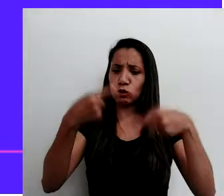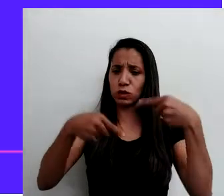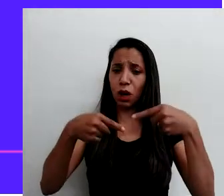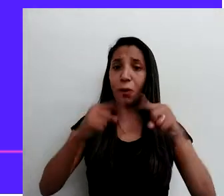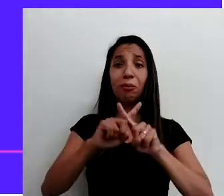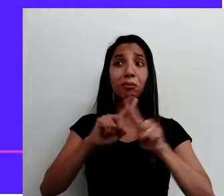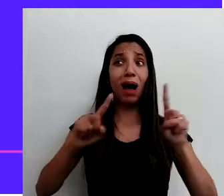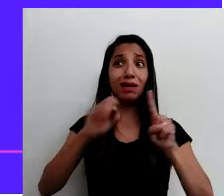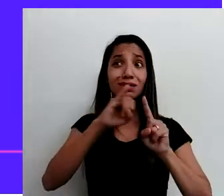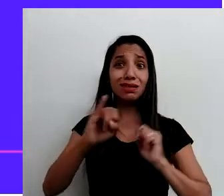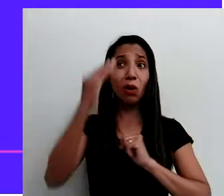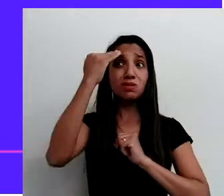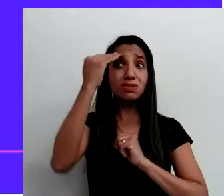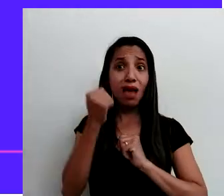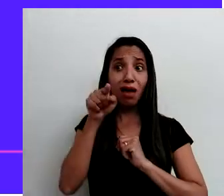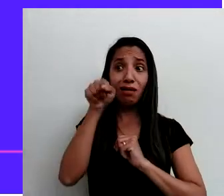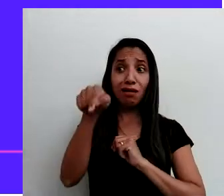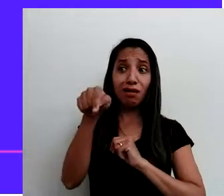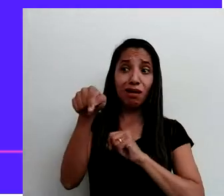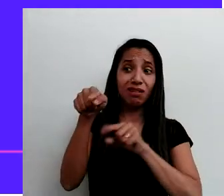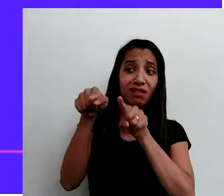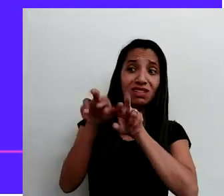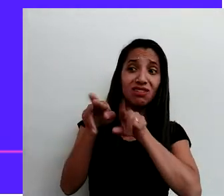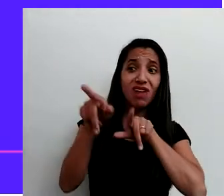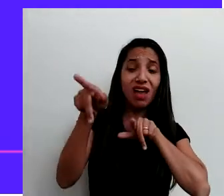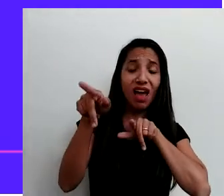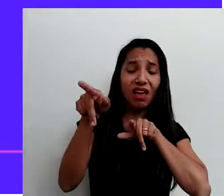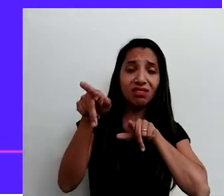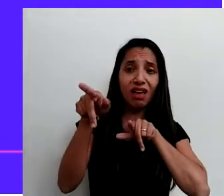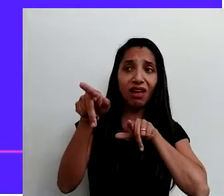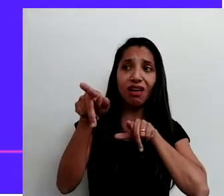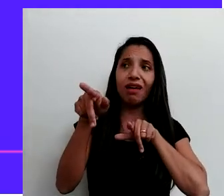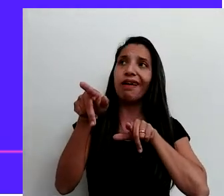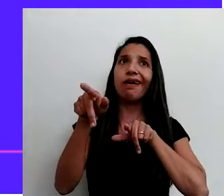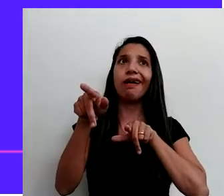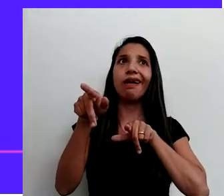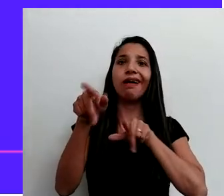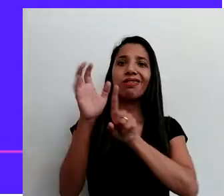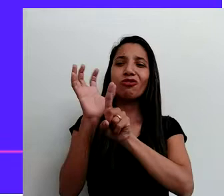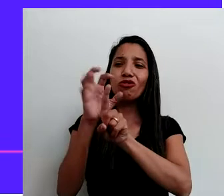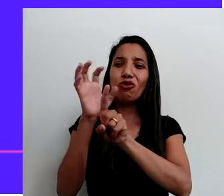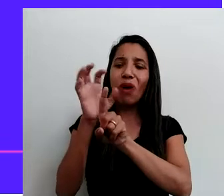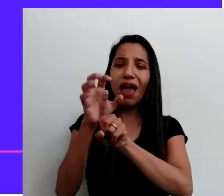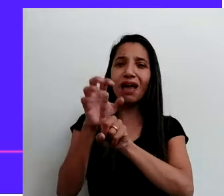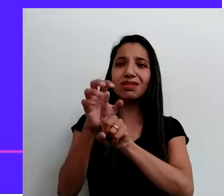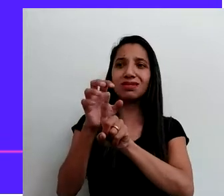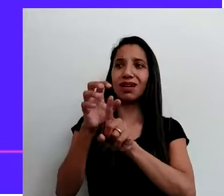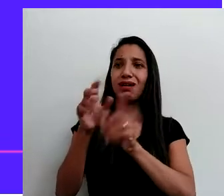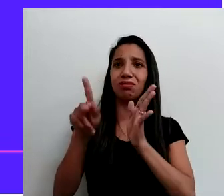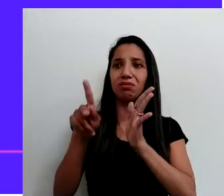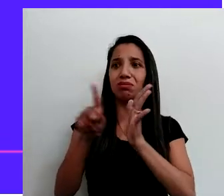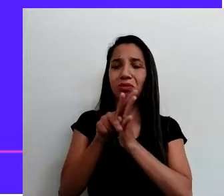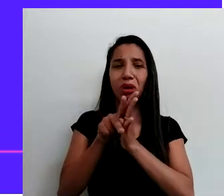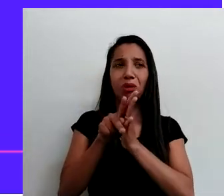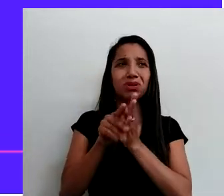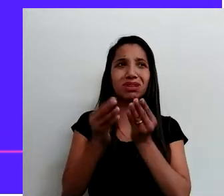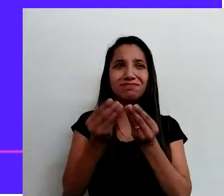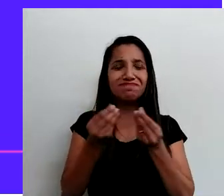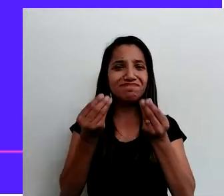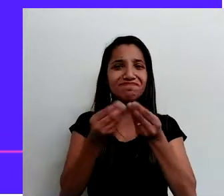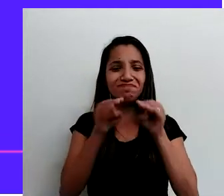ainda assim, mas a gente dialoga desse lugar, com muita tranquilidade e muita segurança, né? Então, eu acho que é isso. que a